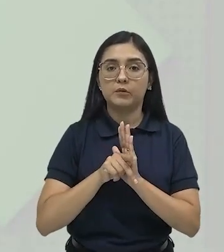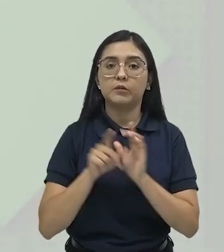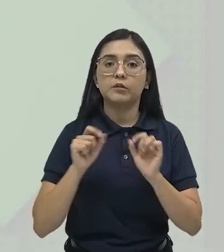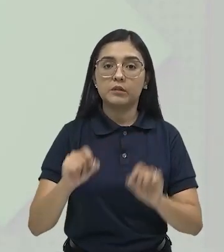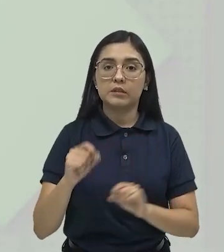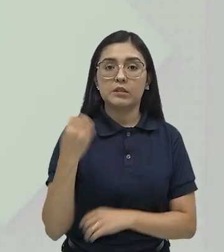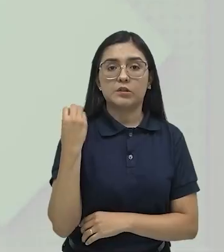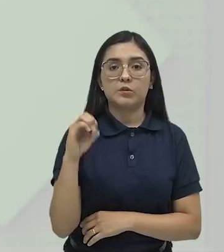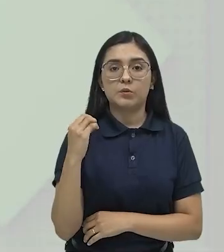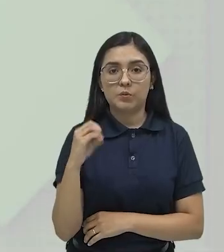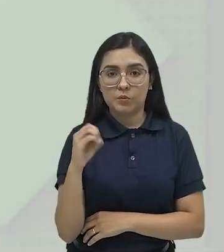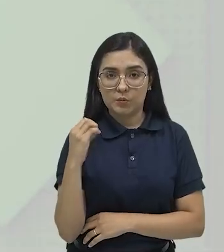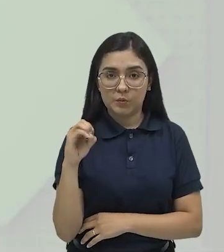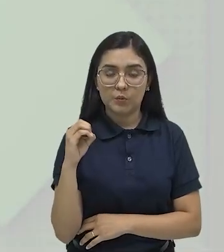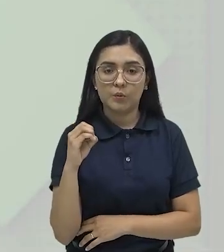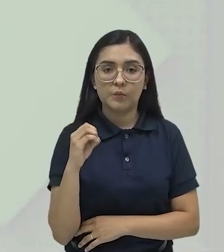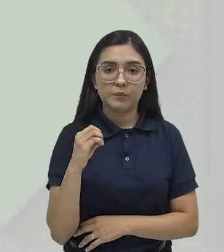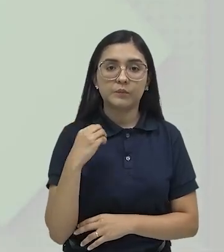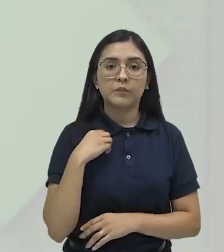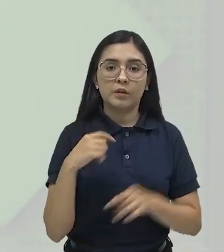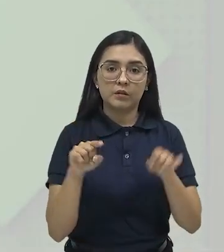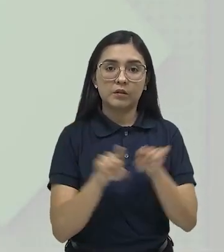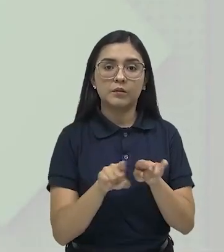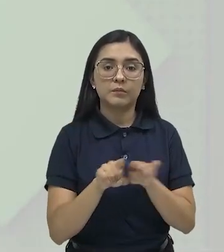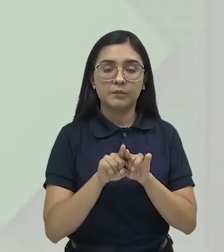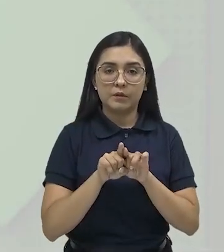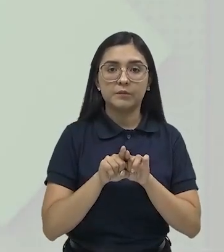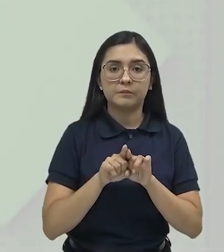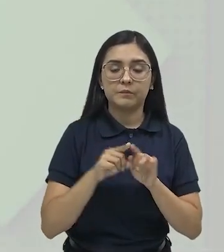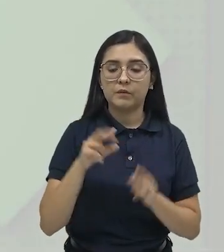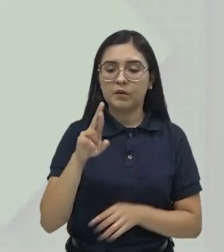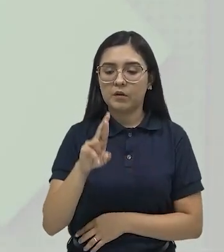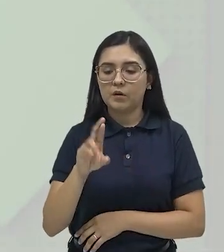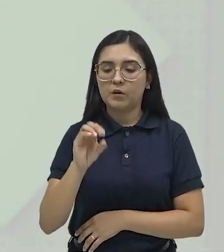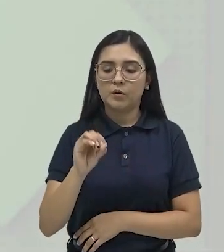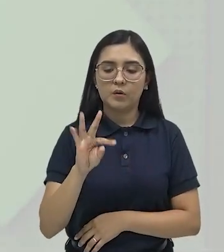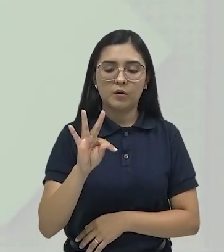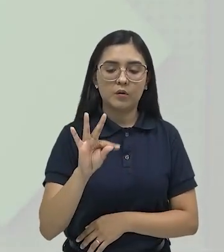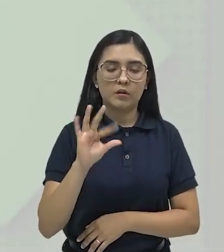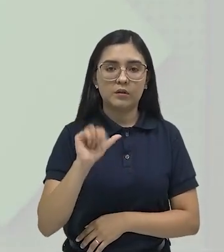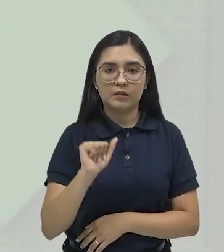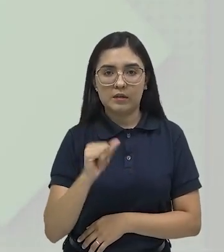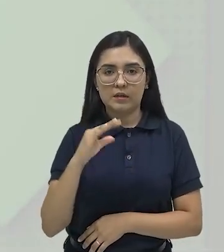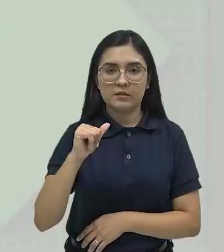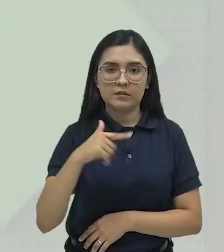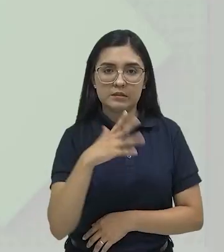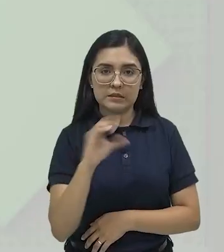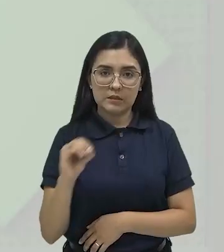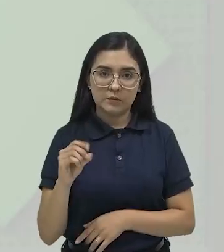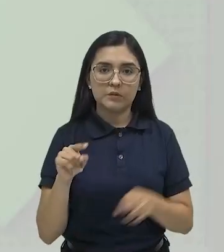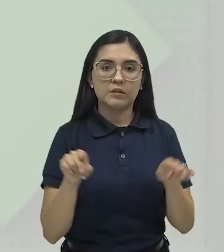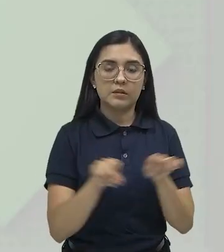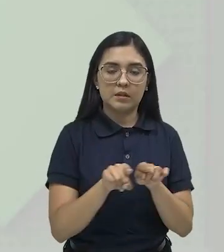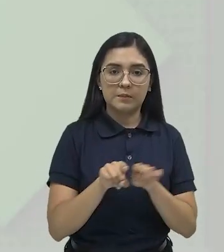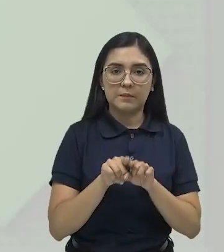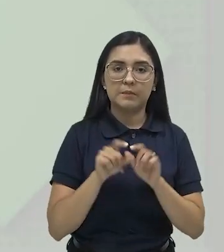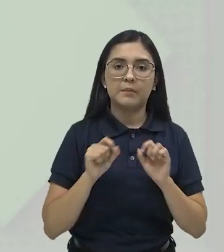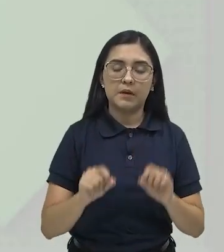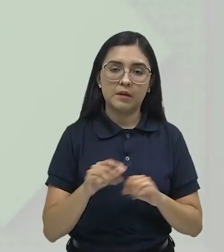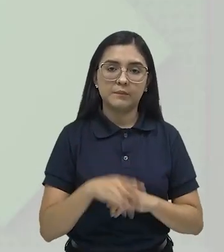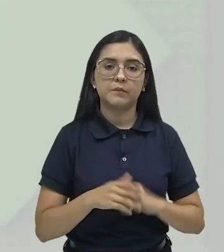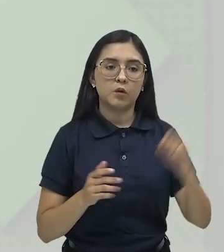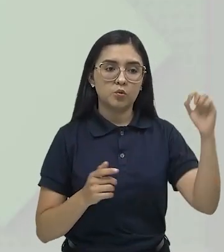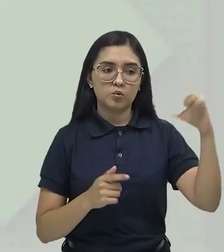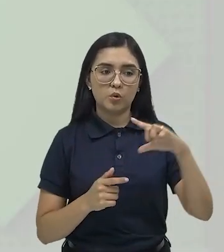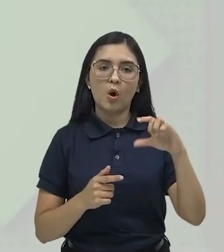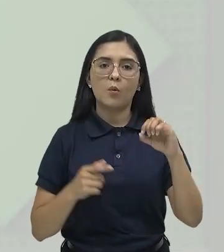de rotação, que é o que ela gira em torno dela mesma, e o de revolução, que é o que ela faz em torno do